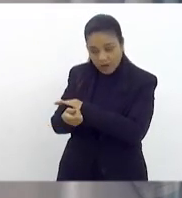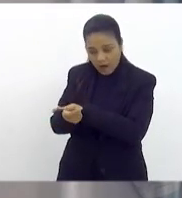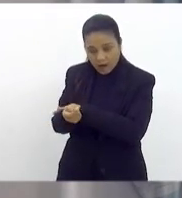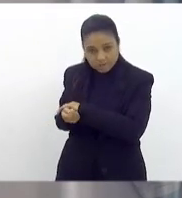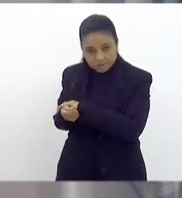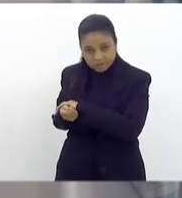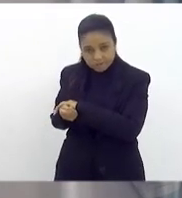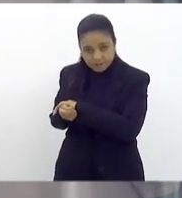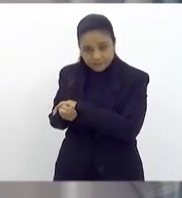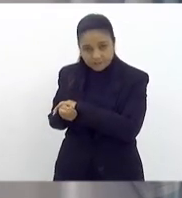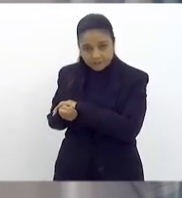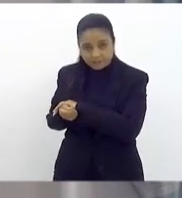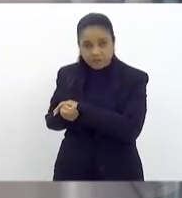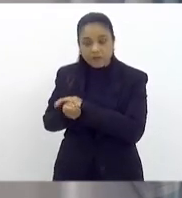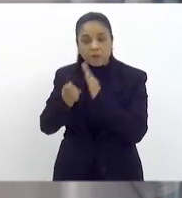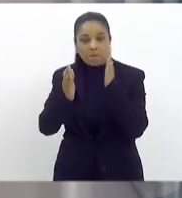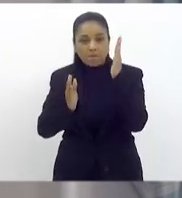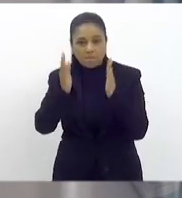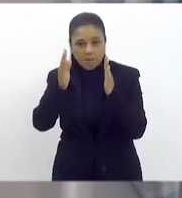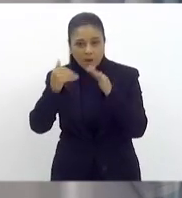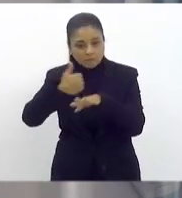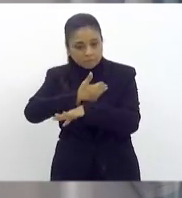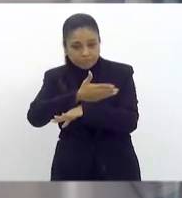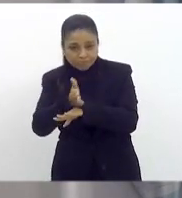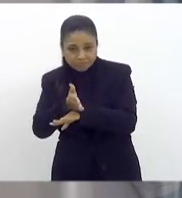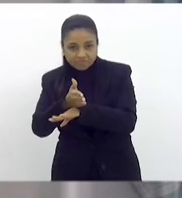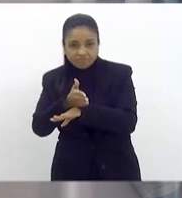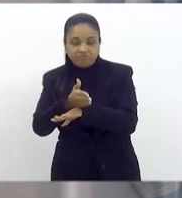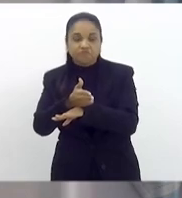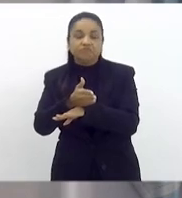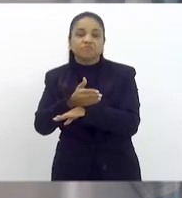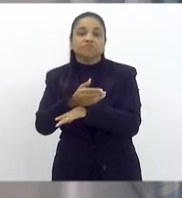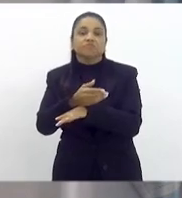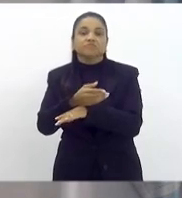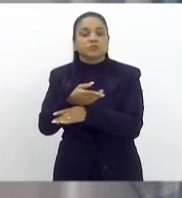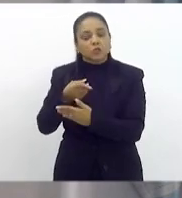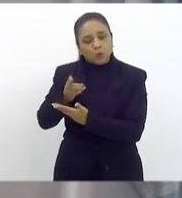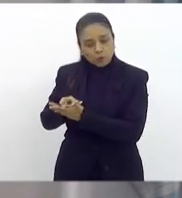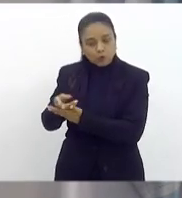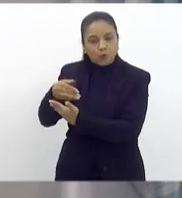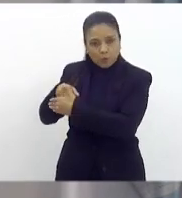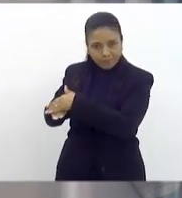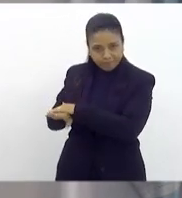retido até o prazo de prescrição, ele vira um crédito prescrito e continua no ECAD.